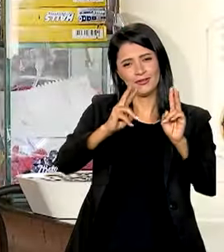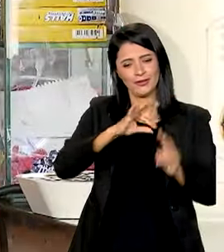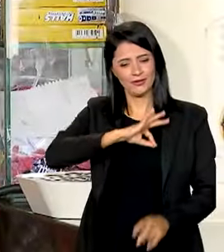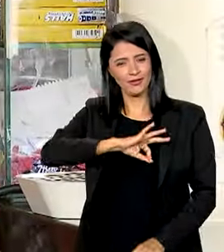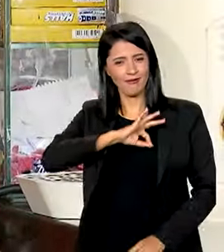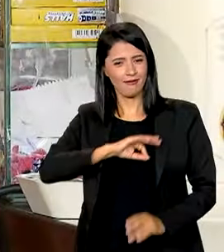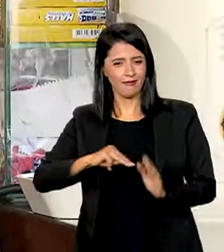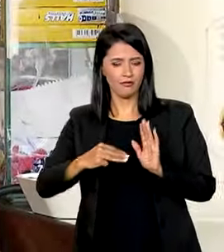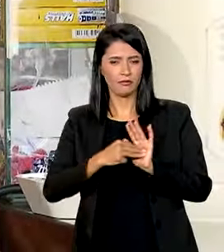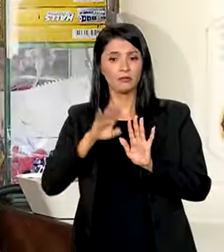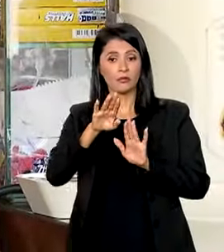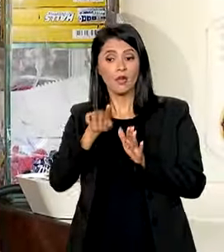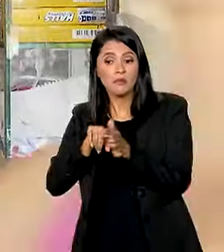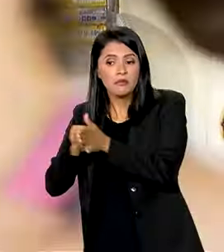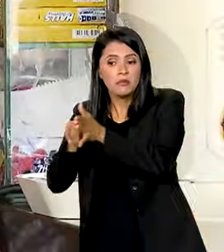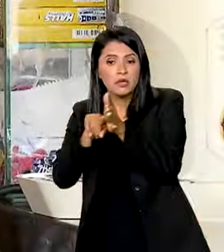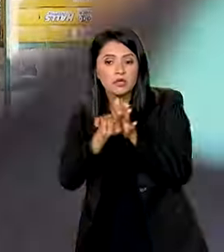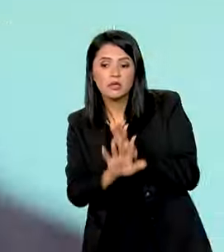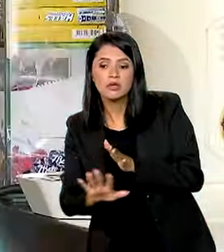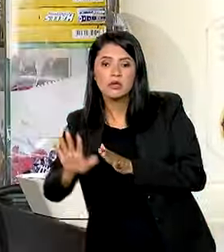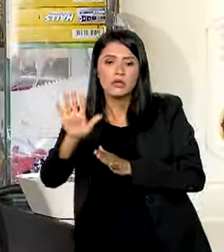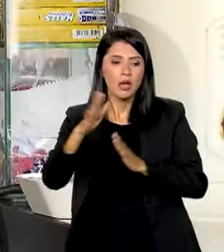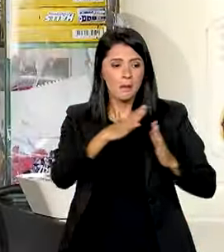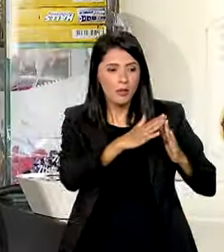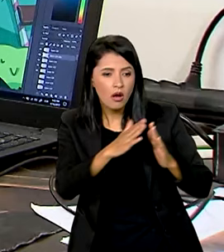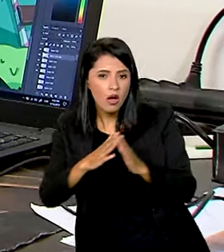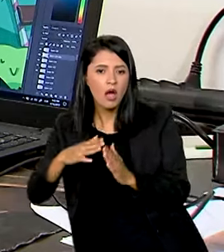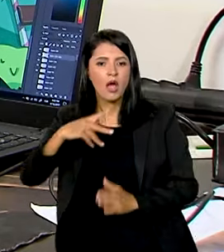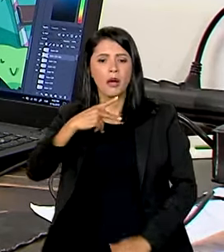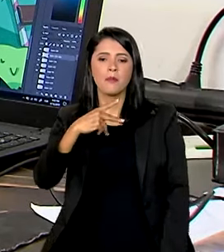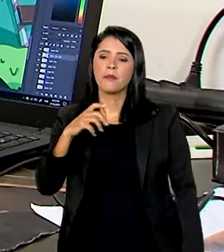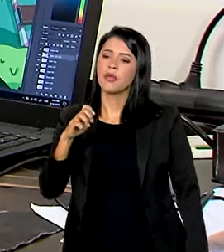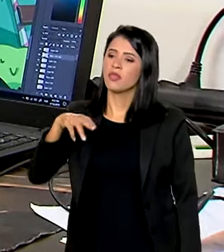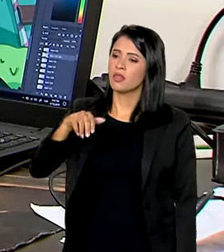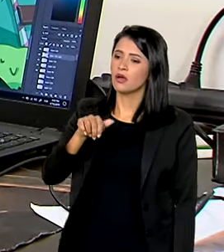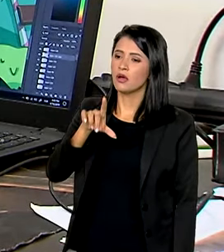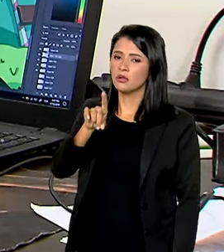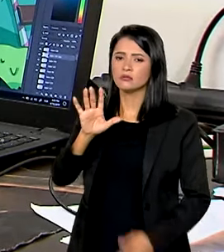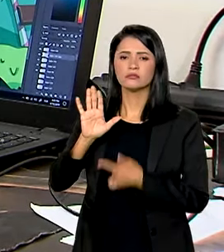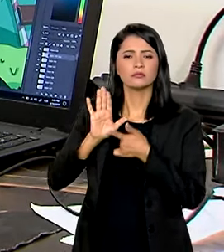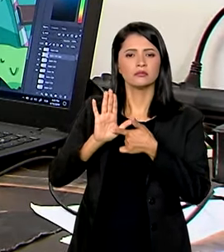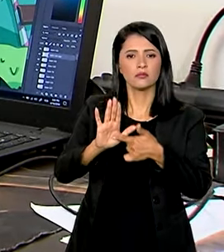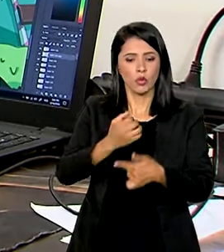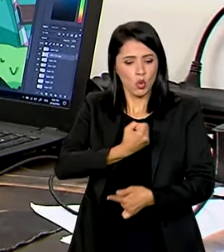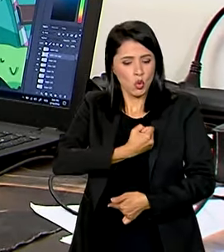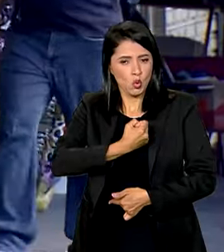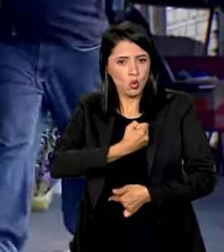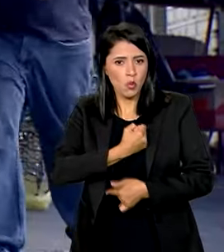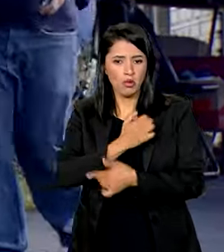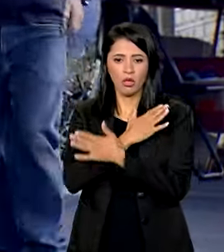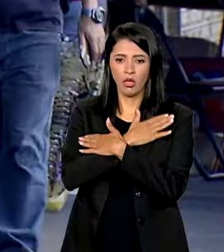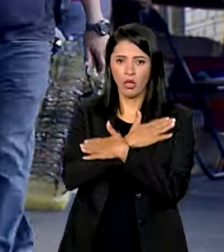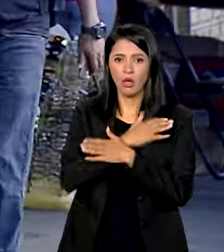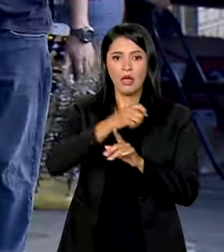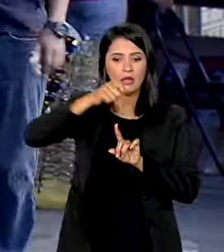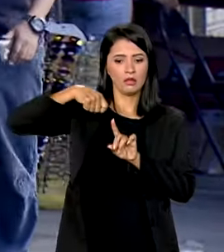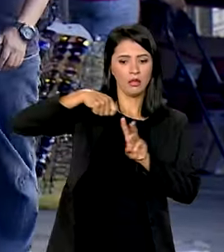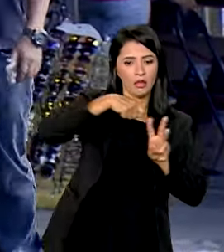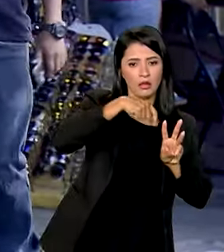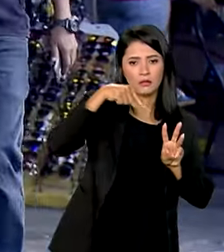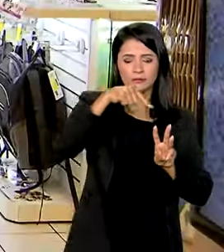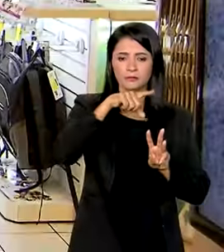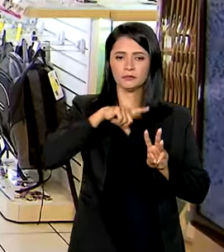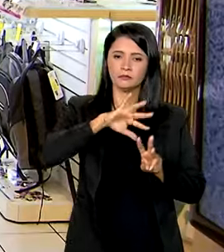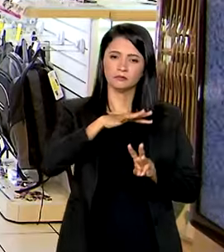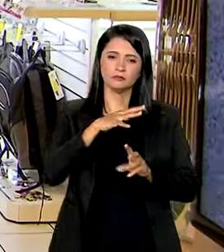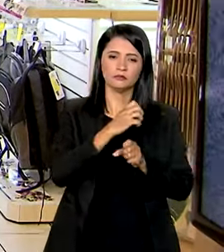a Pesquisa Nacional por Amostra de Domicílios, a PNAD, revelou que a taxa de desocupação no primeiro trimestre deste ano